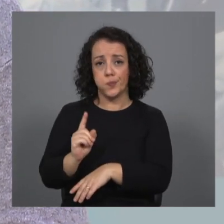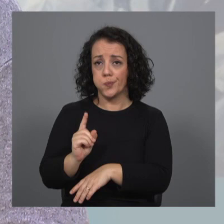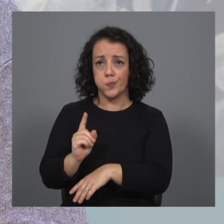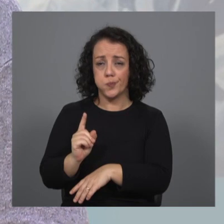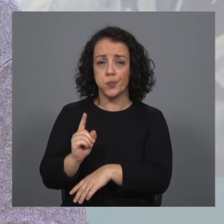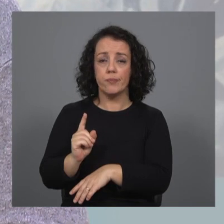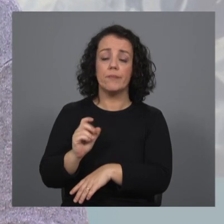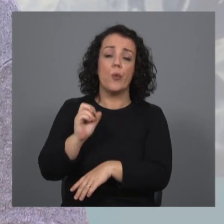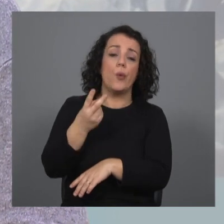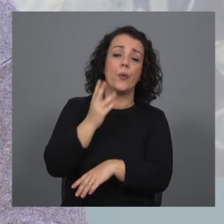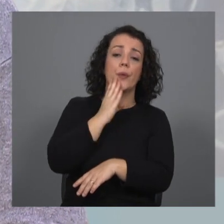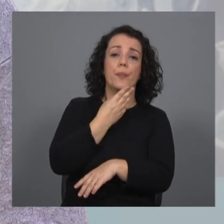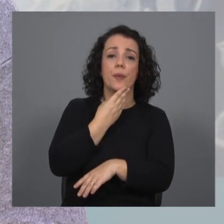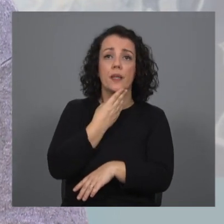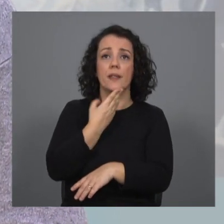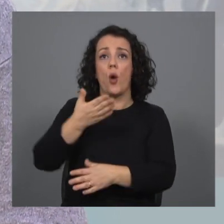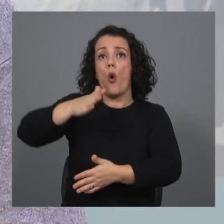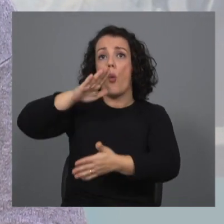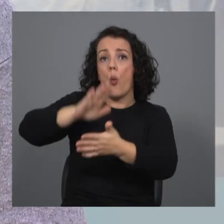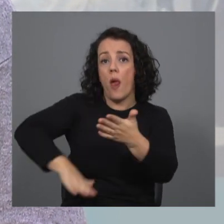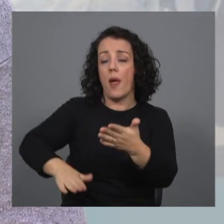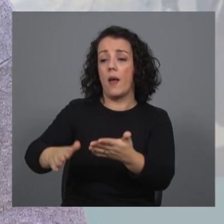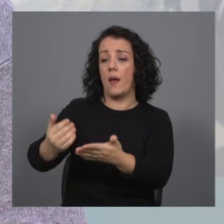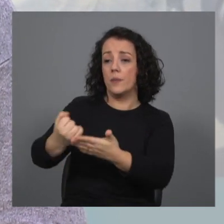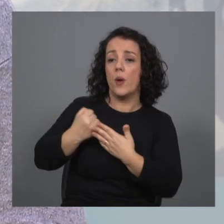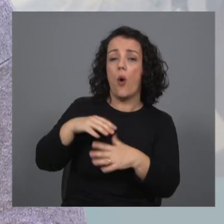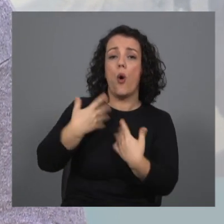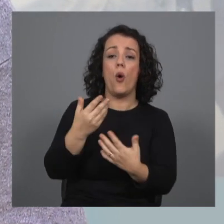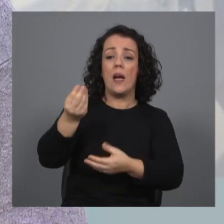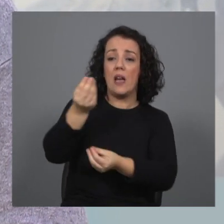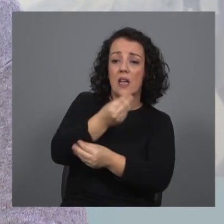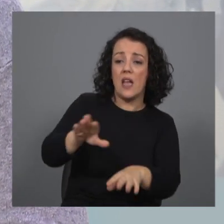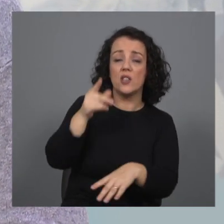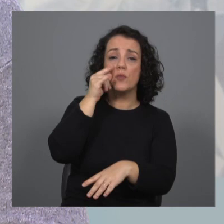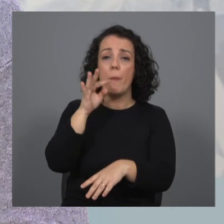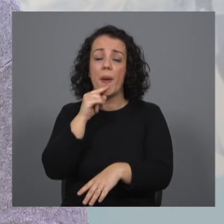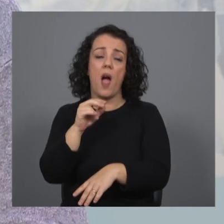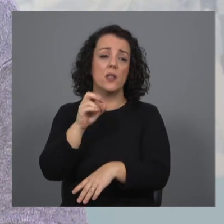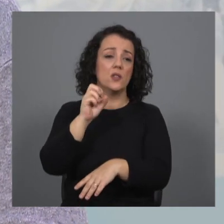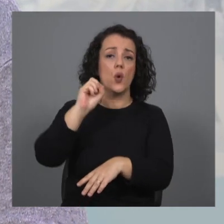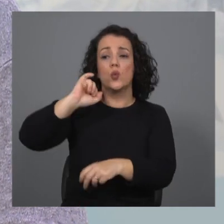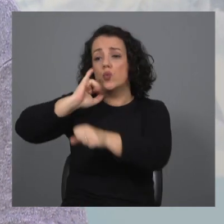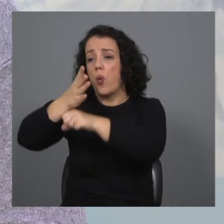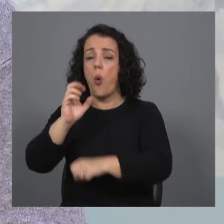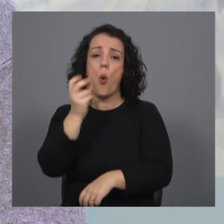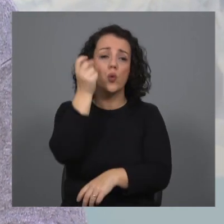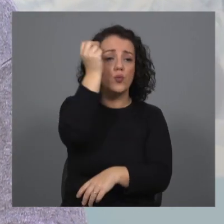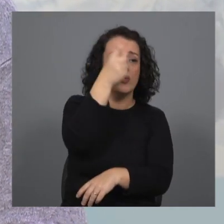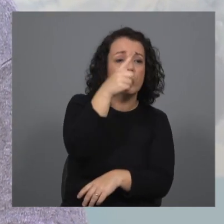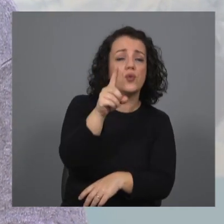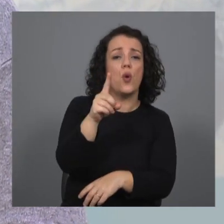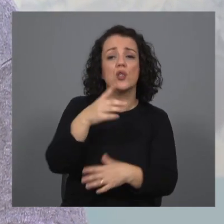ou vivem da boa vontade de colegas ou de pais de outras crianças ou dos professores, mas não de uma forma